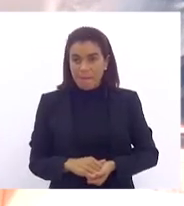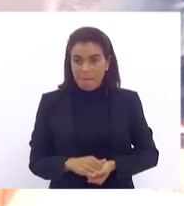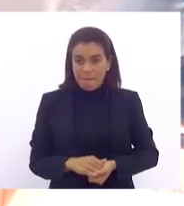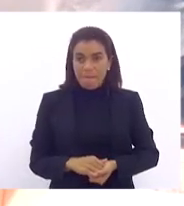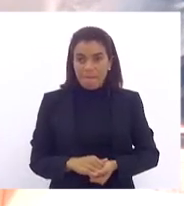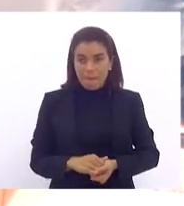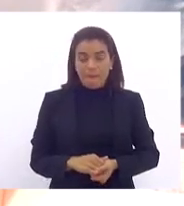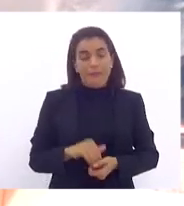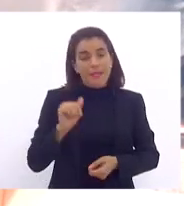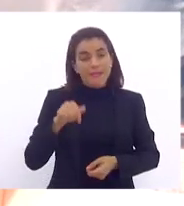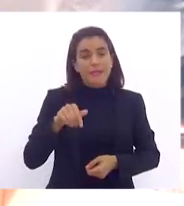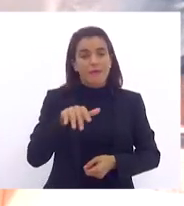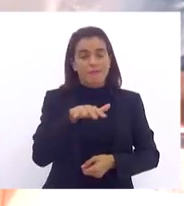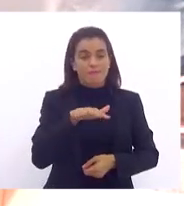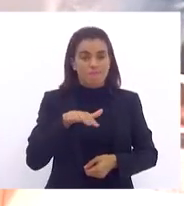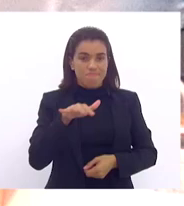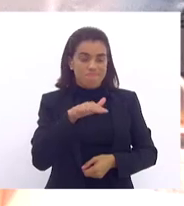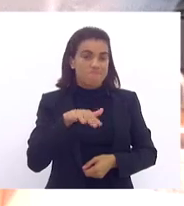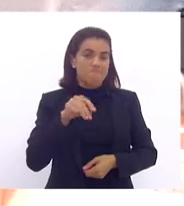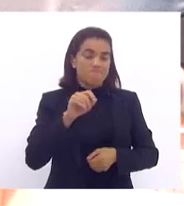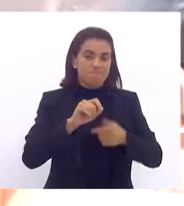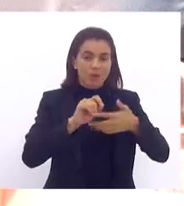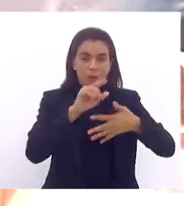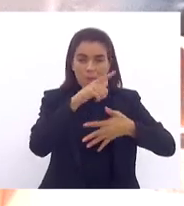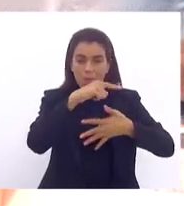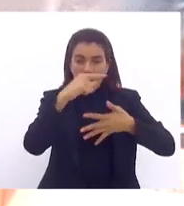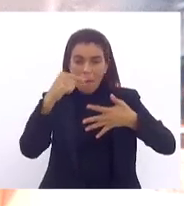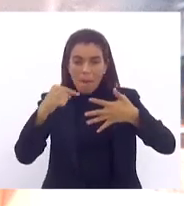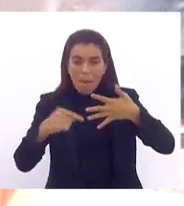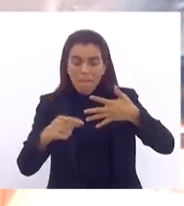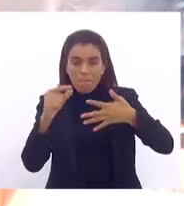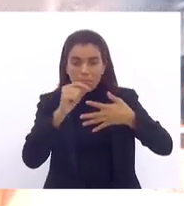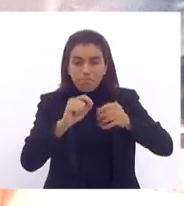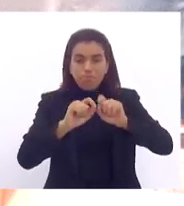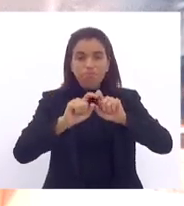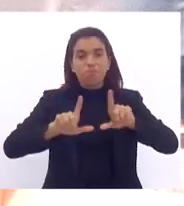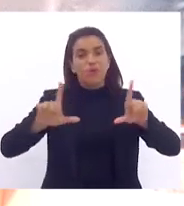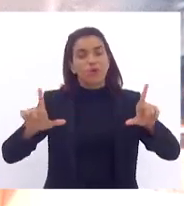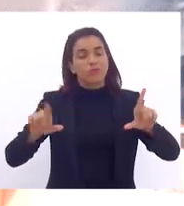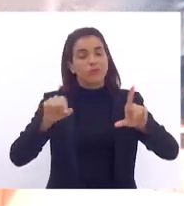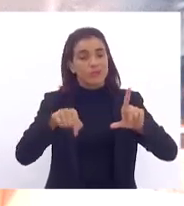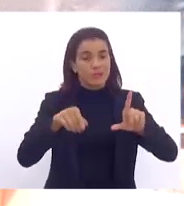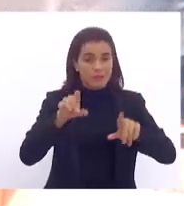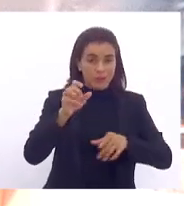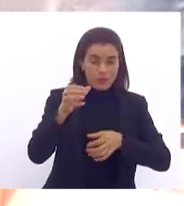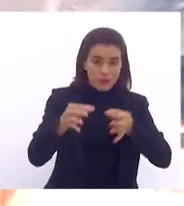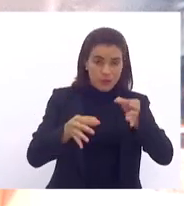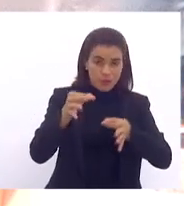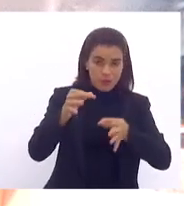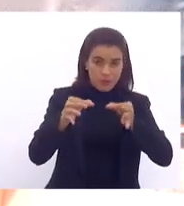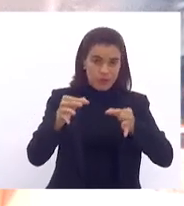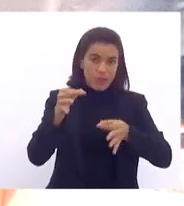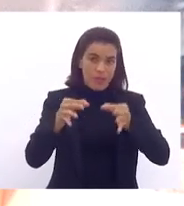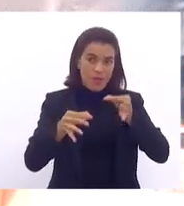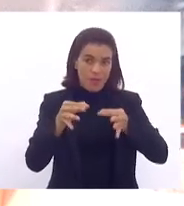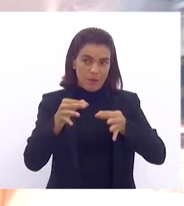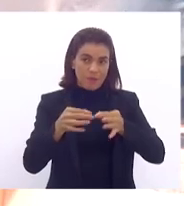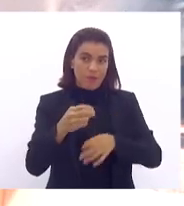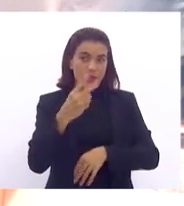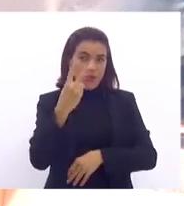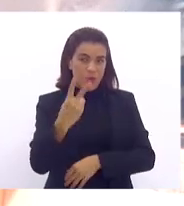um ponto que eu acho fundamental que temos em mente então que se o judiciário já por vol de 2 minutos do